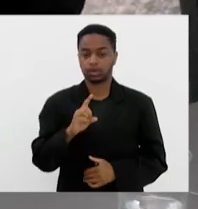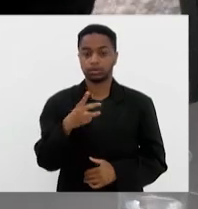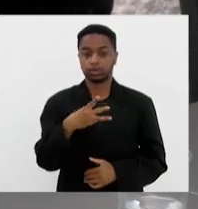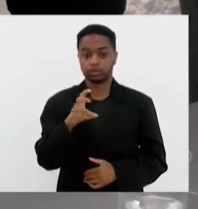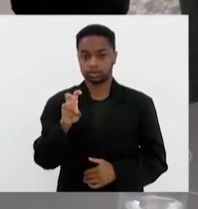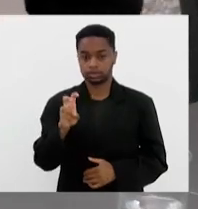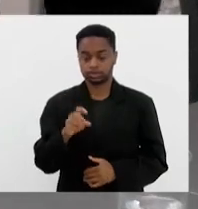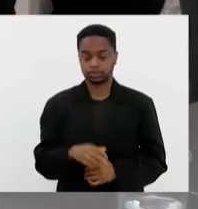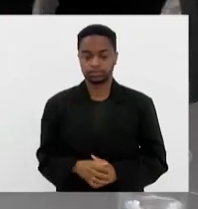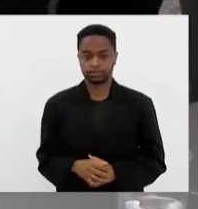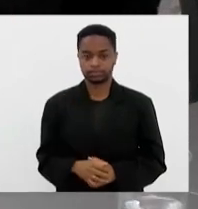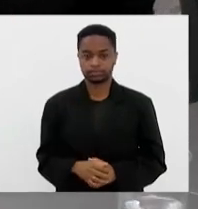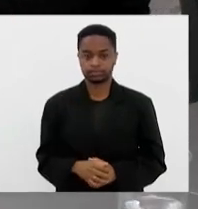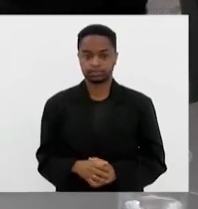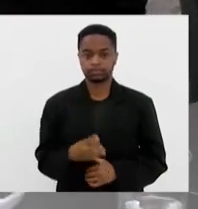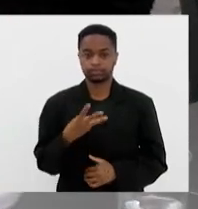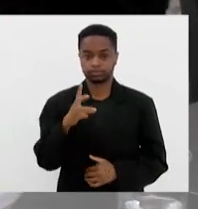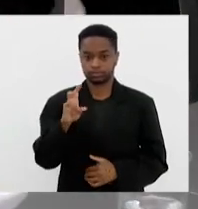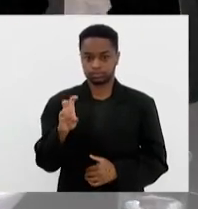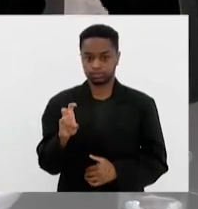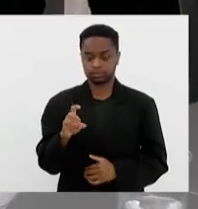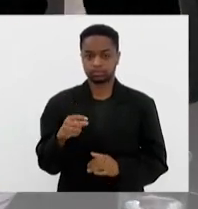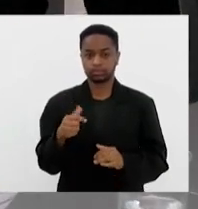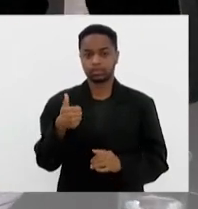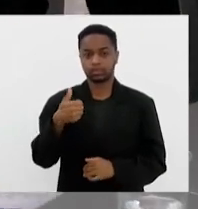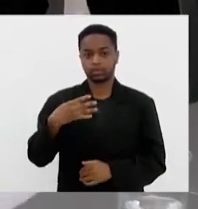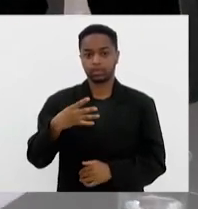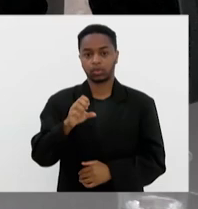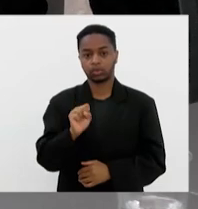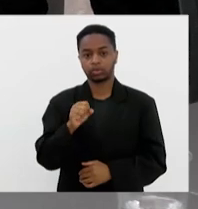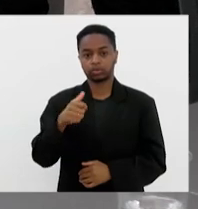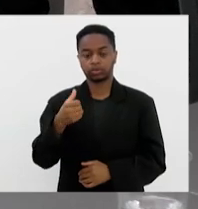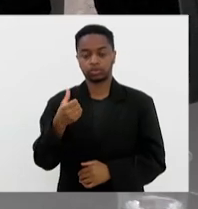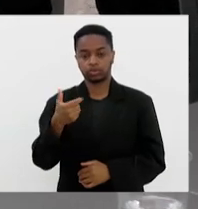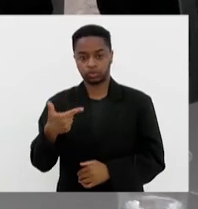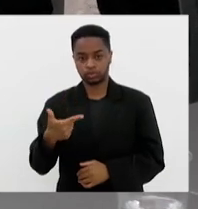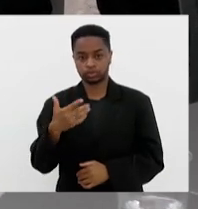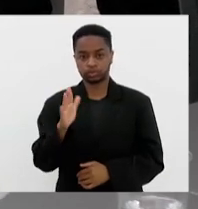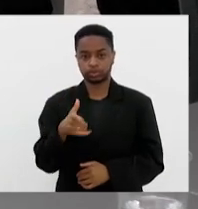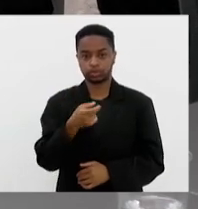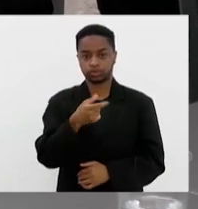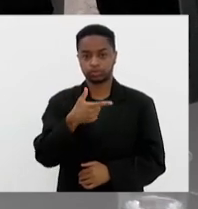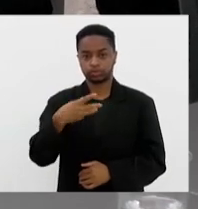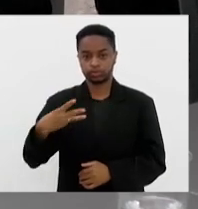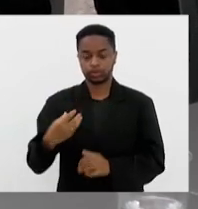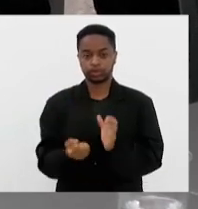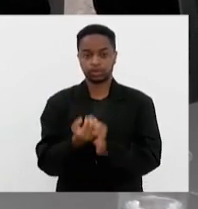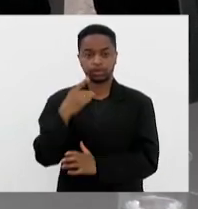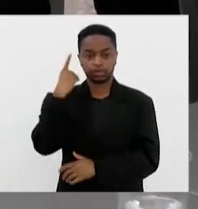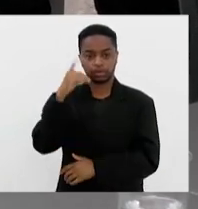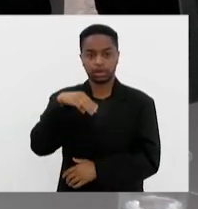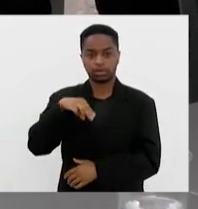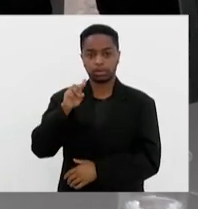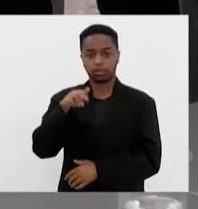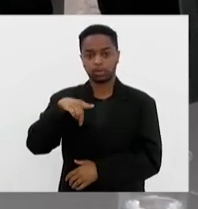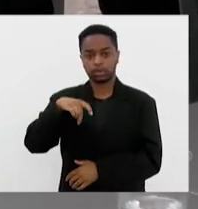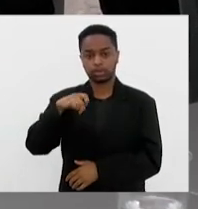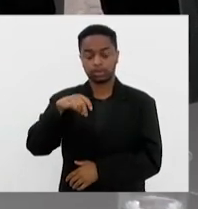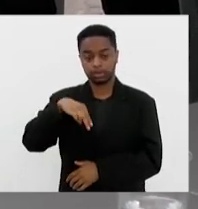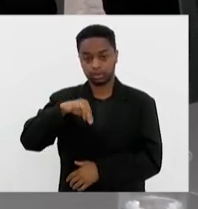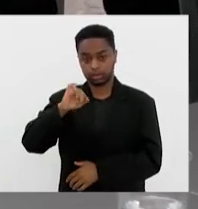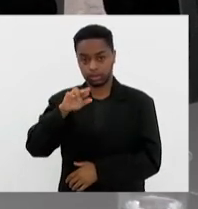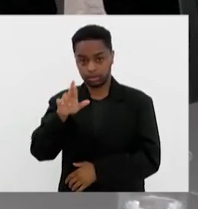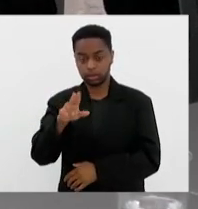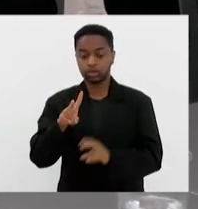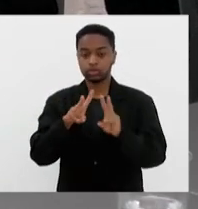35 da pauta. 35 da pauta é o 1482 de 23, de autoria do deputado Munir Neto, que dispõe sobre a criação do curso de